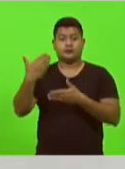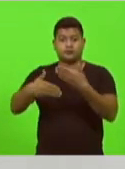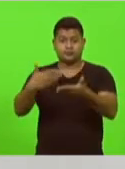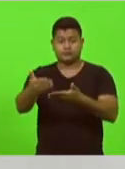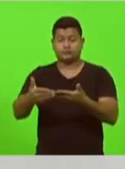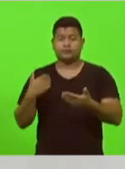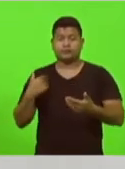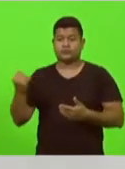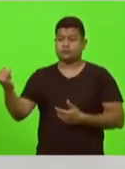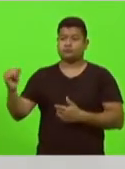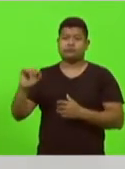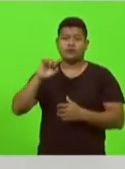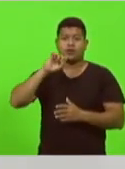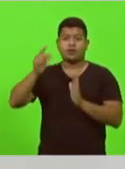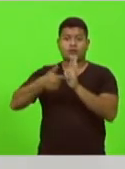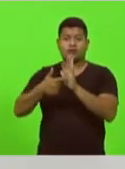atenção.